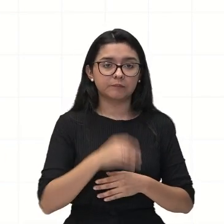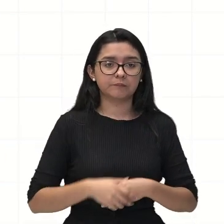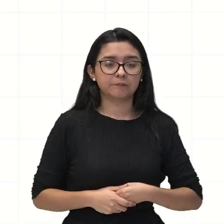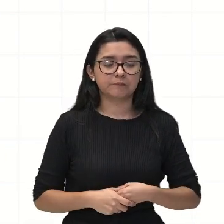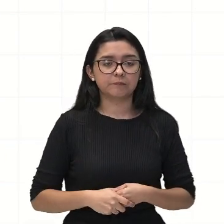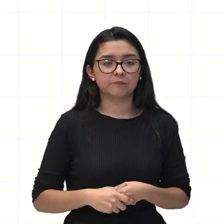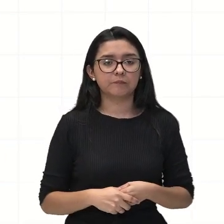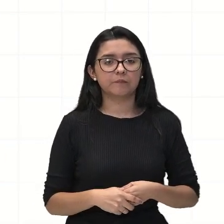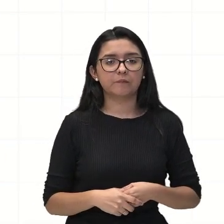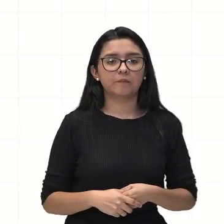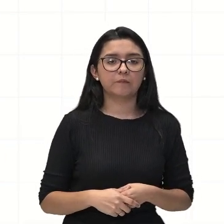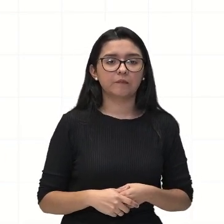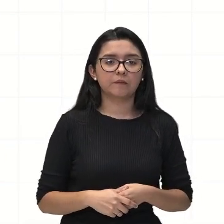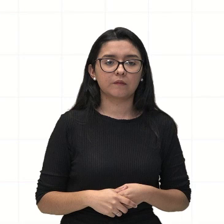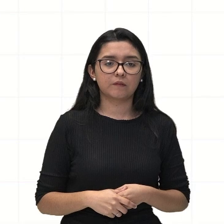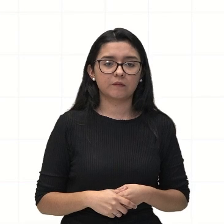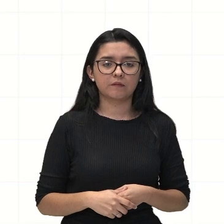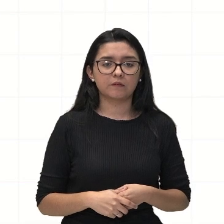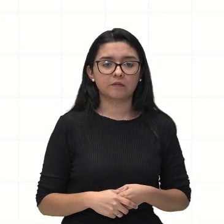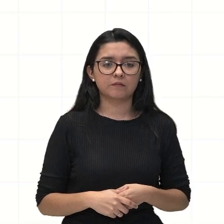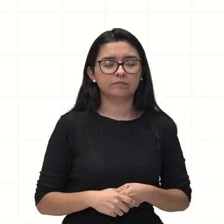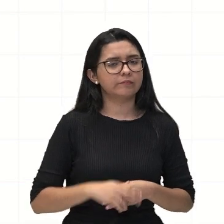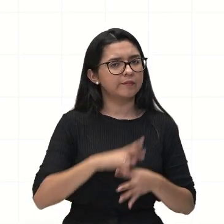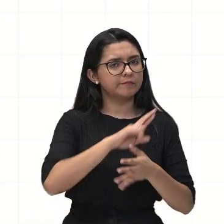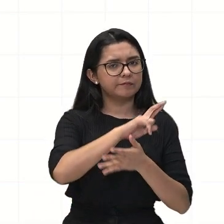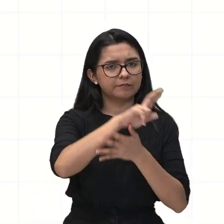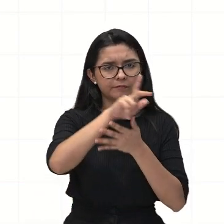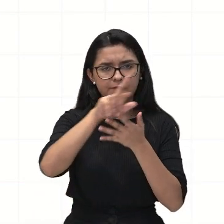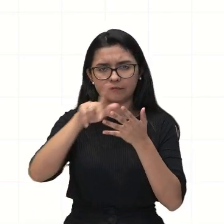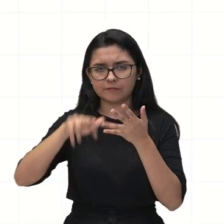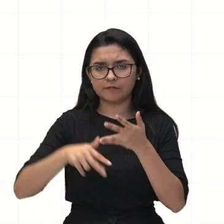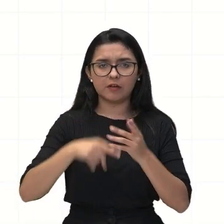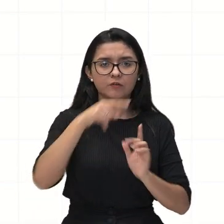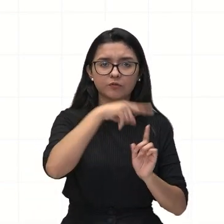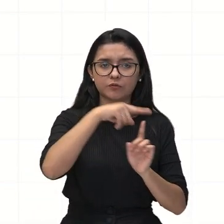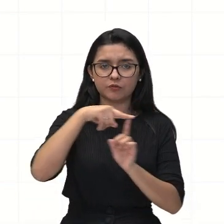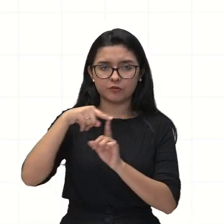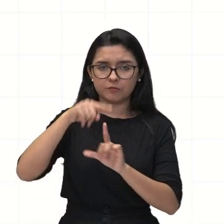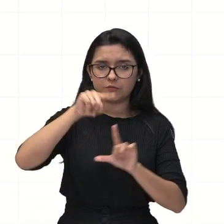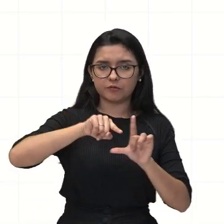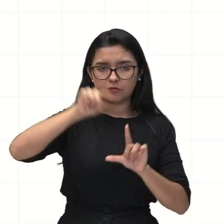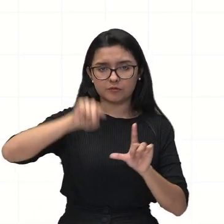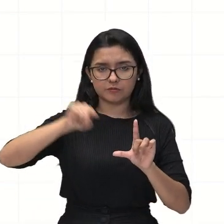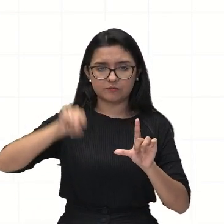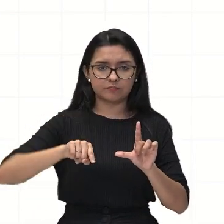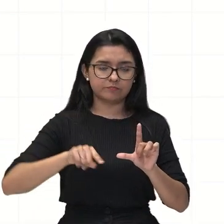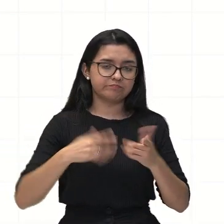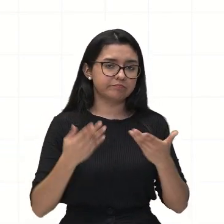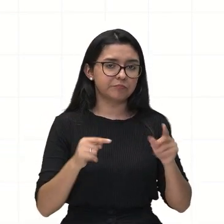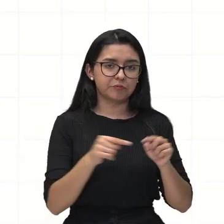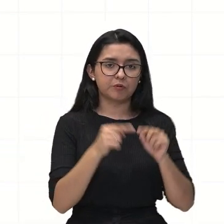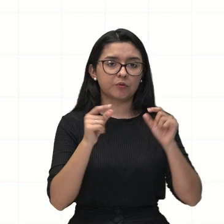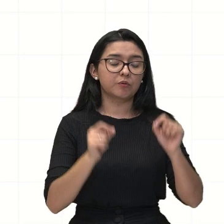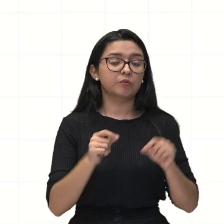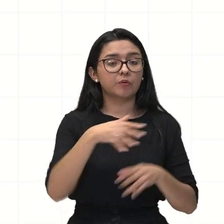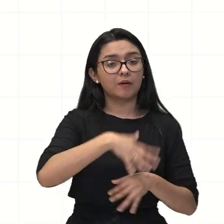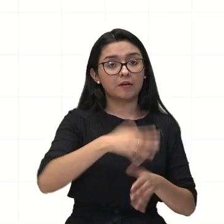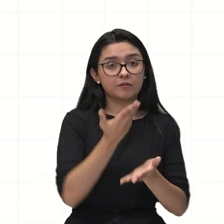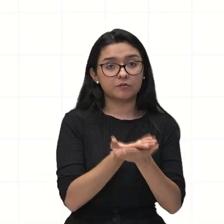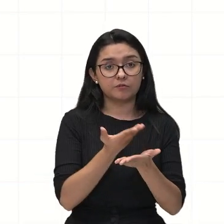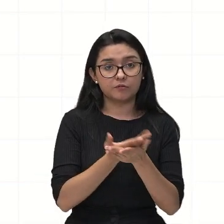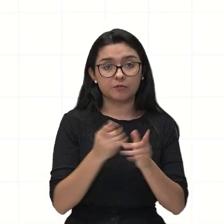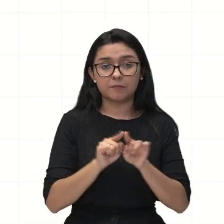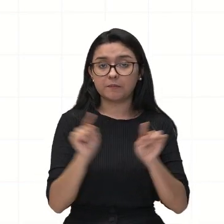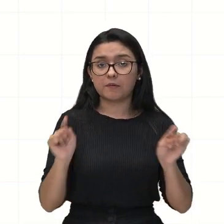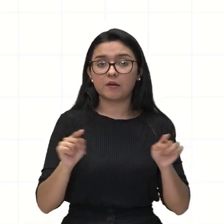vamos ver, porque existe N tipos de gráficos que são utilizados conforme a necessidade da natureza do estudo. Porém, os